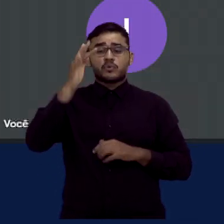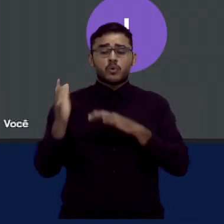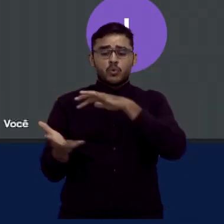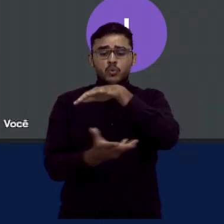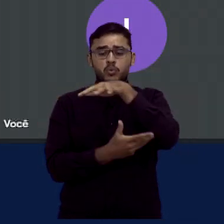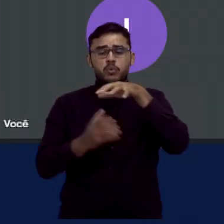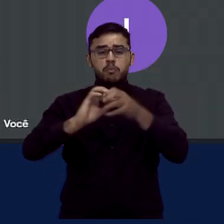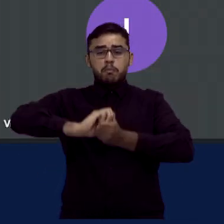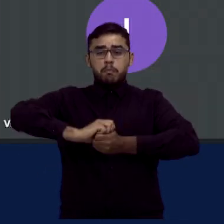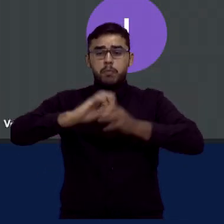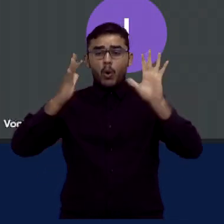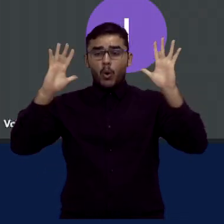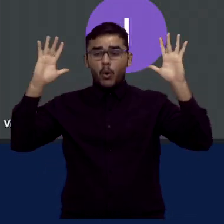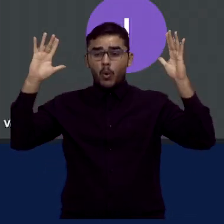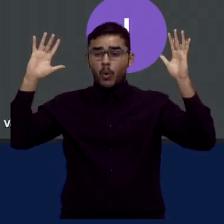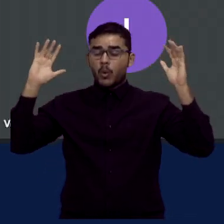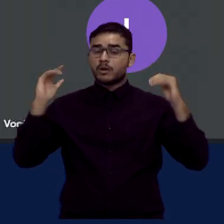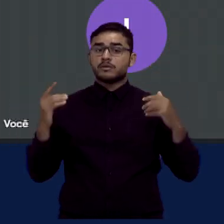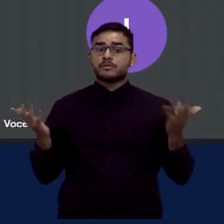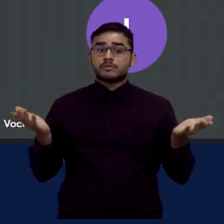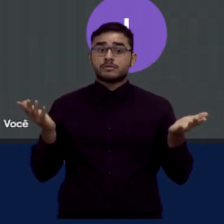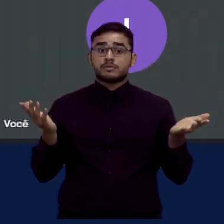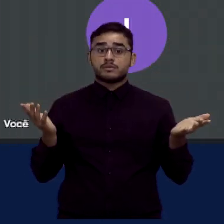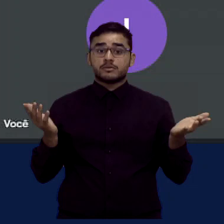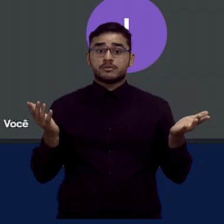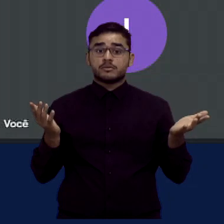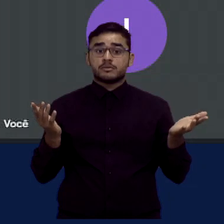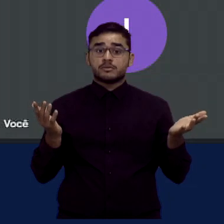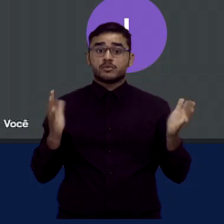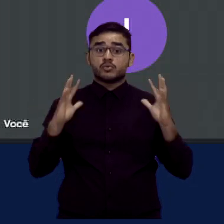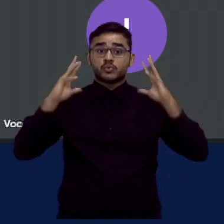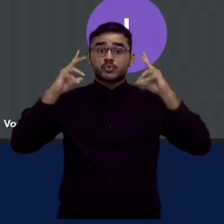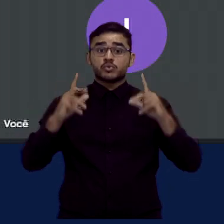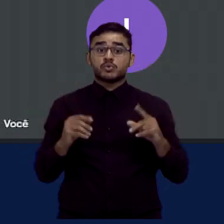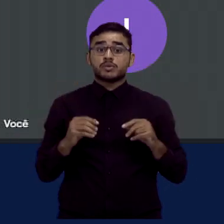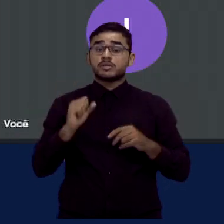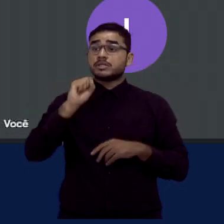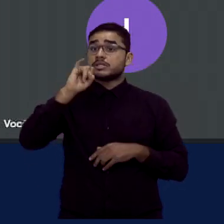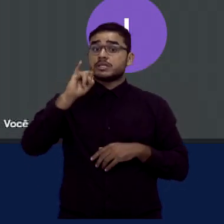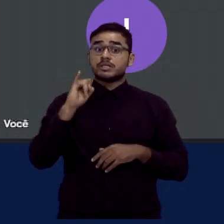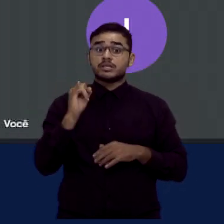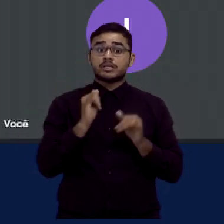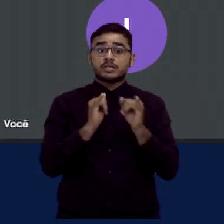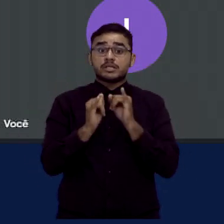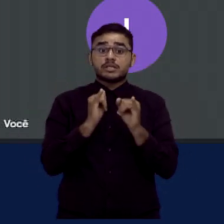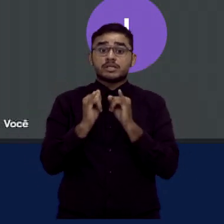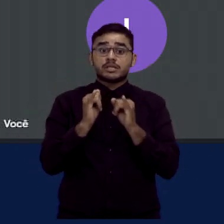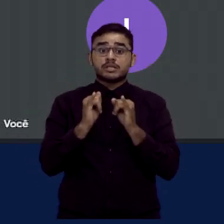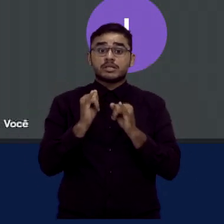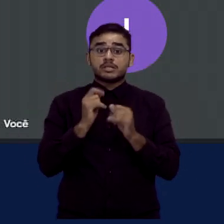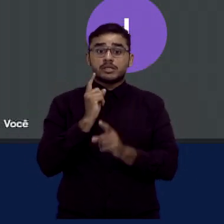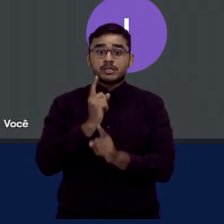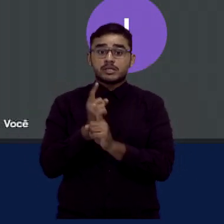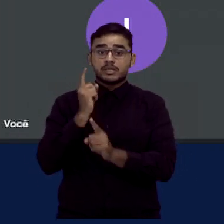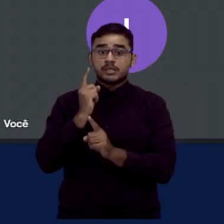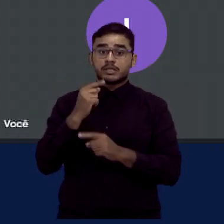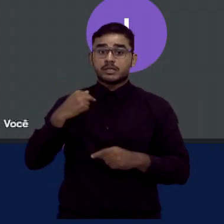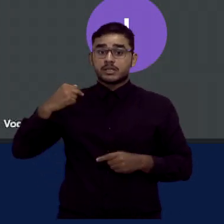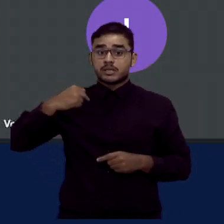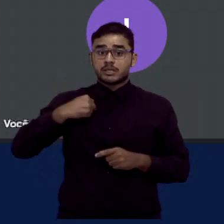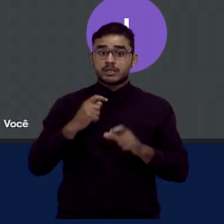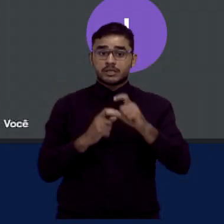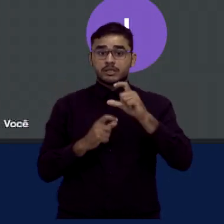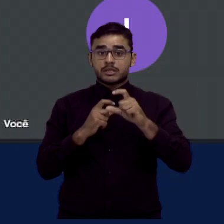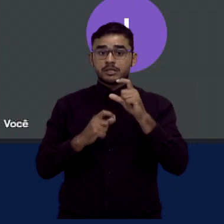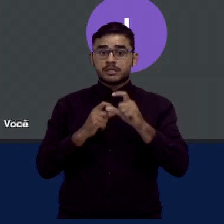a internet. Com a internet, roda a IA inteira. Mas durante o apocalipse, eu vou encontrar um carvão no chão e eu vou continuar fazendo